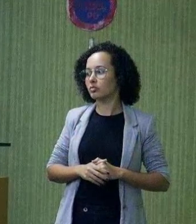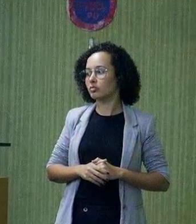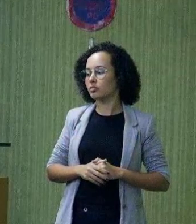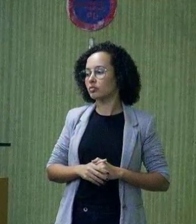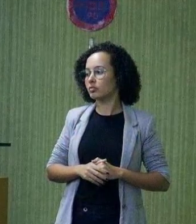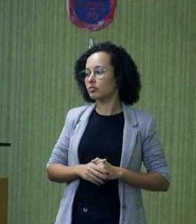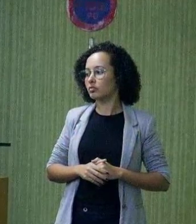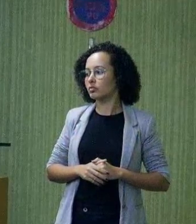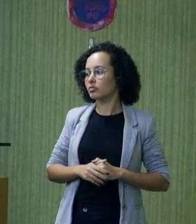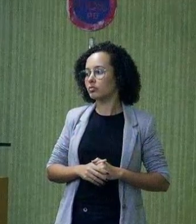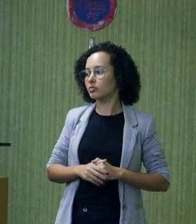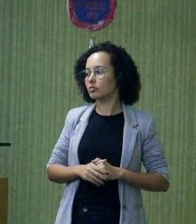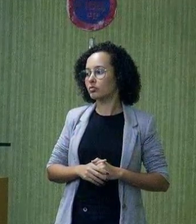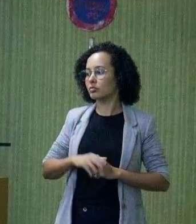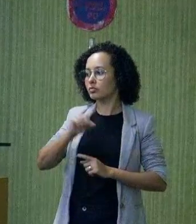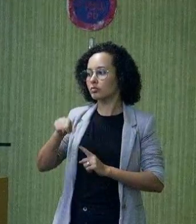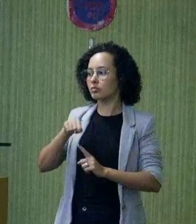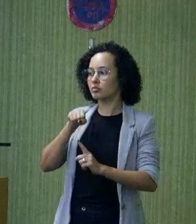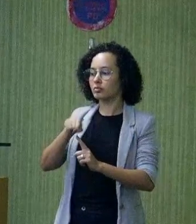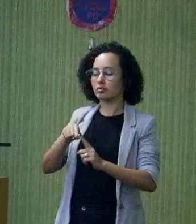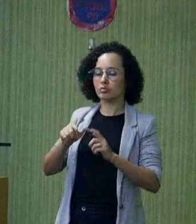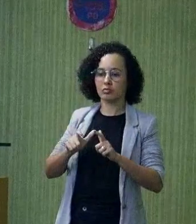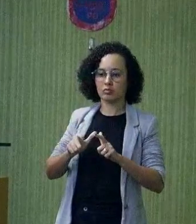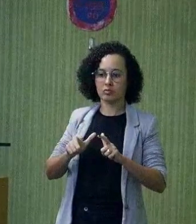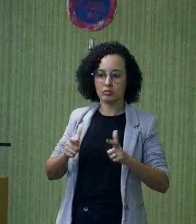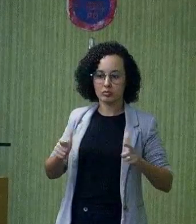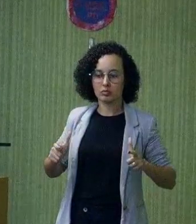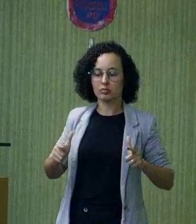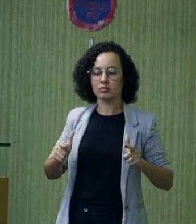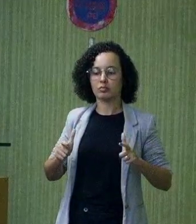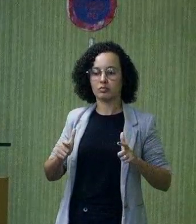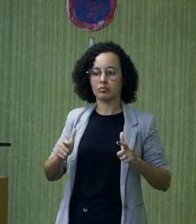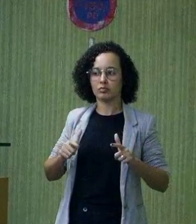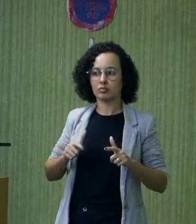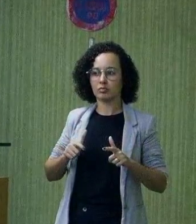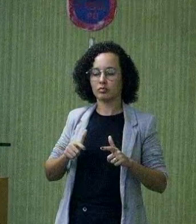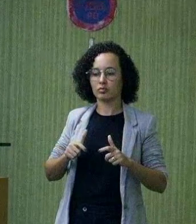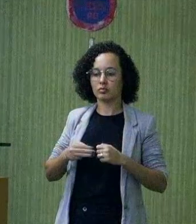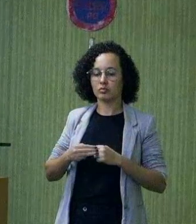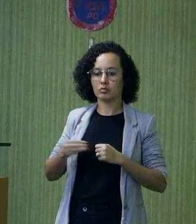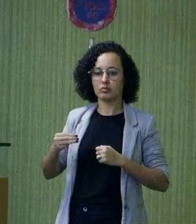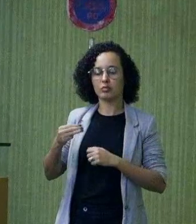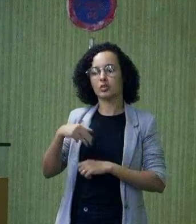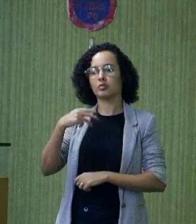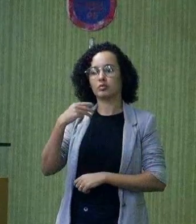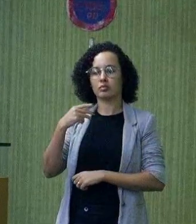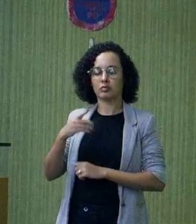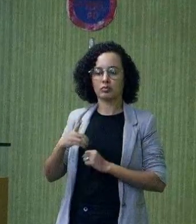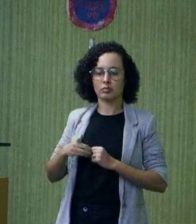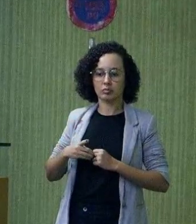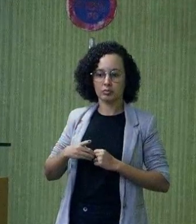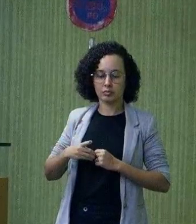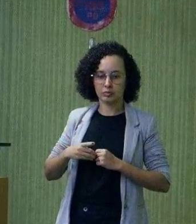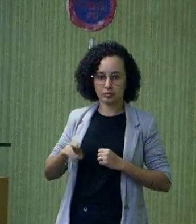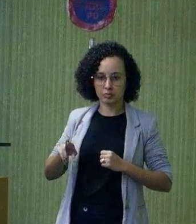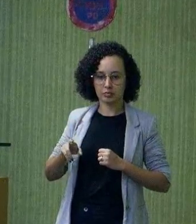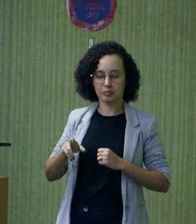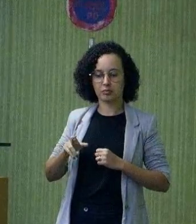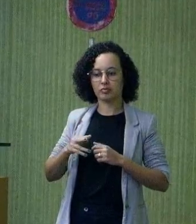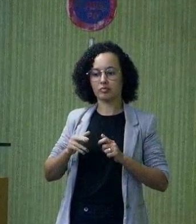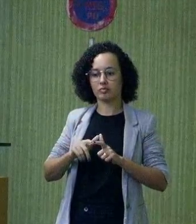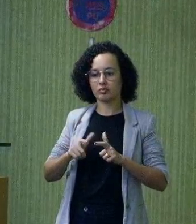meta de ampliar o percentual de mestres e doutores eh para se alcançar a titulação de